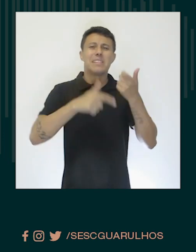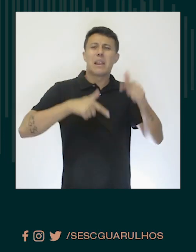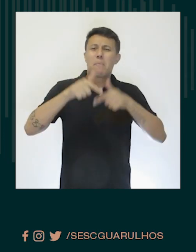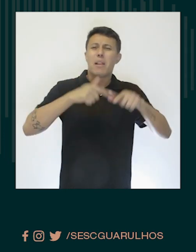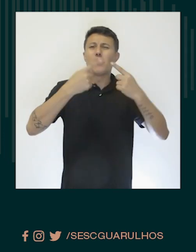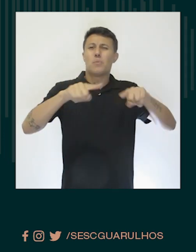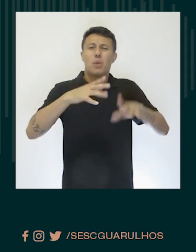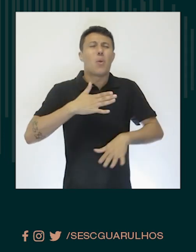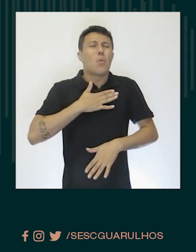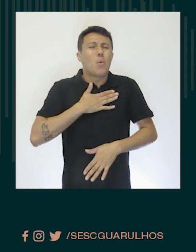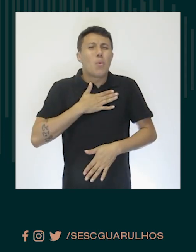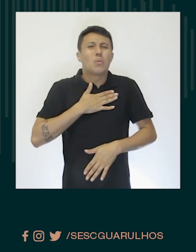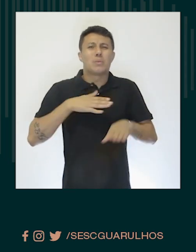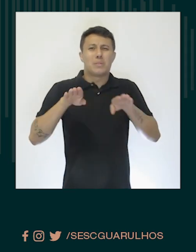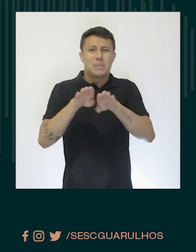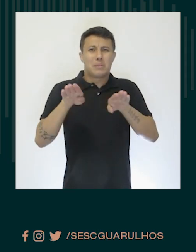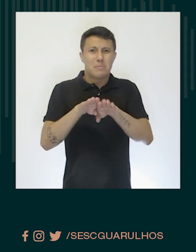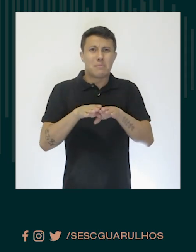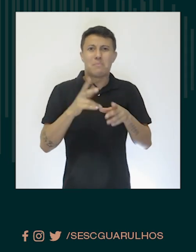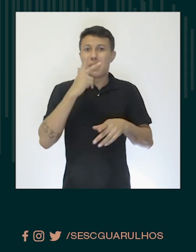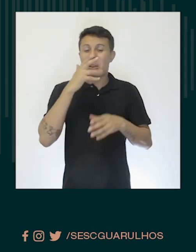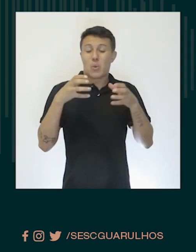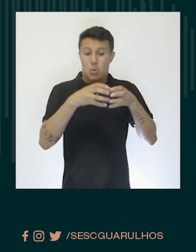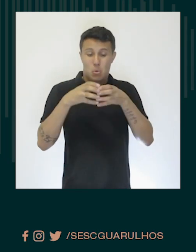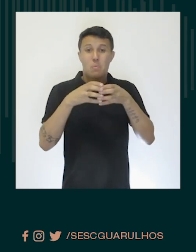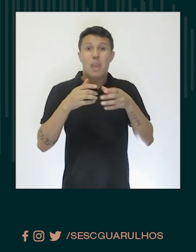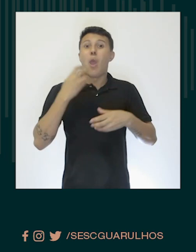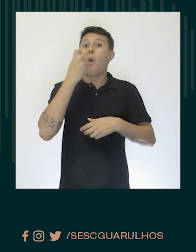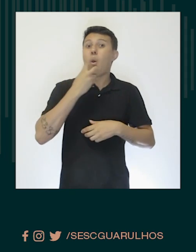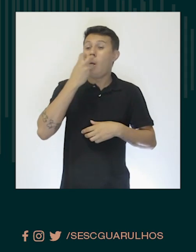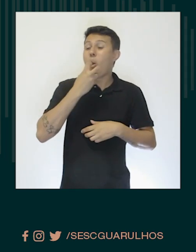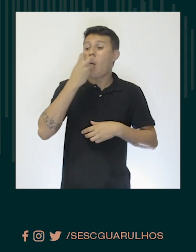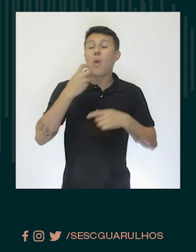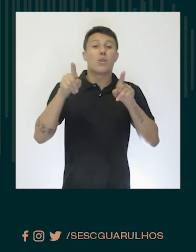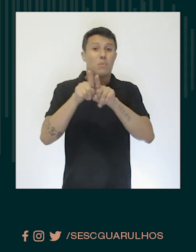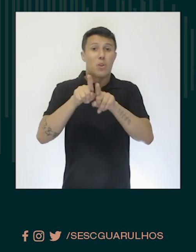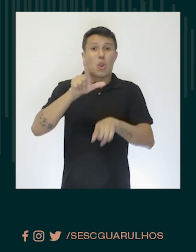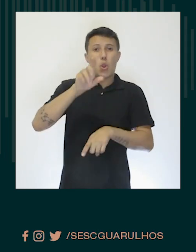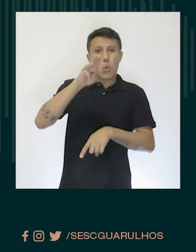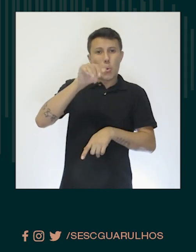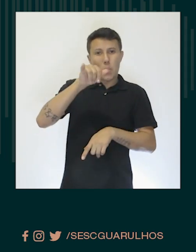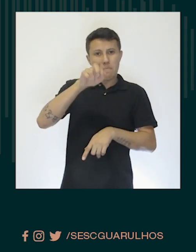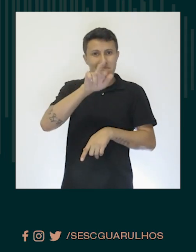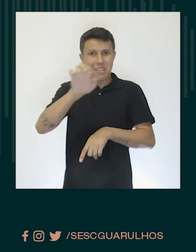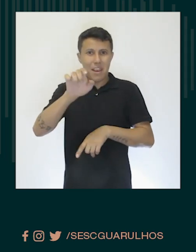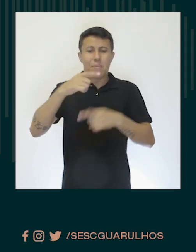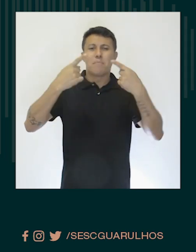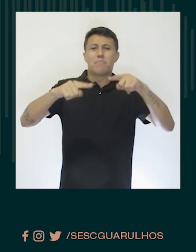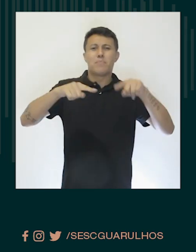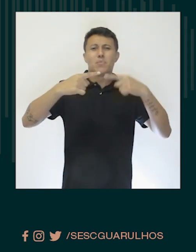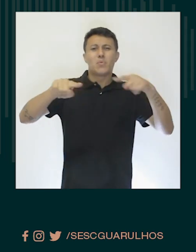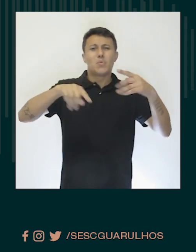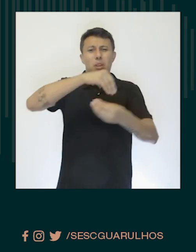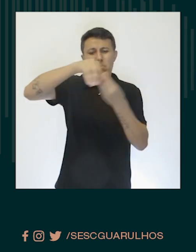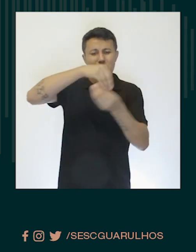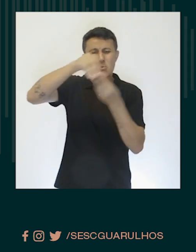Então, gosto muito disso, e sou vocalista de uma banda que se chama Lumiere, misturamos vários estilos de som,